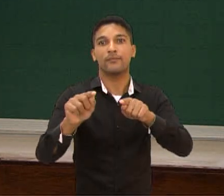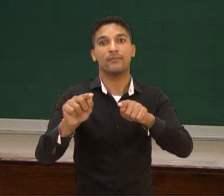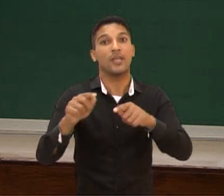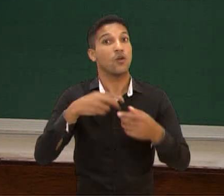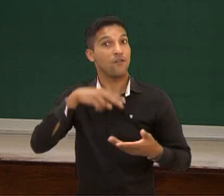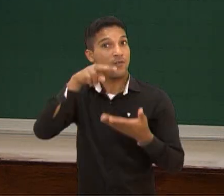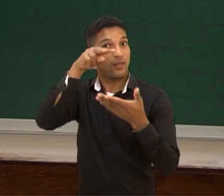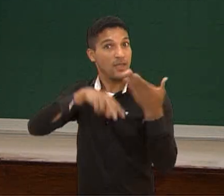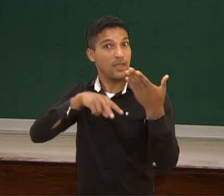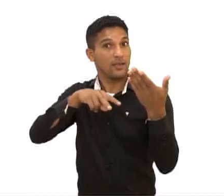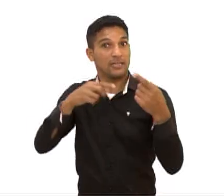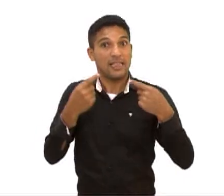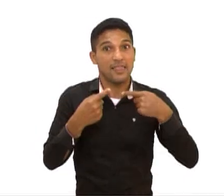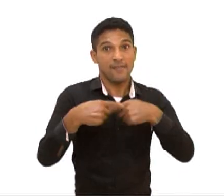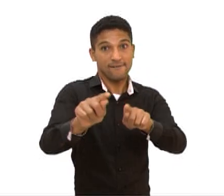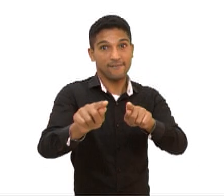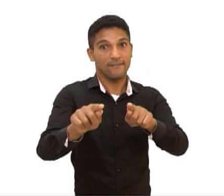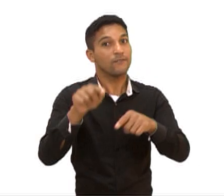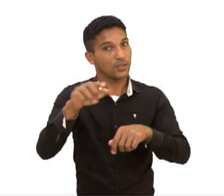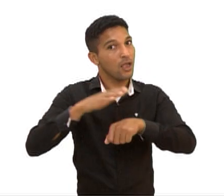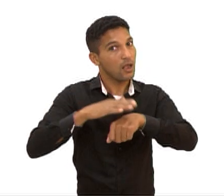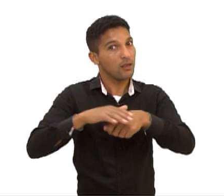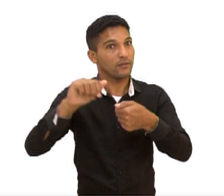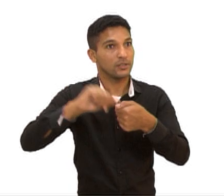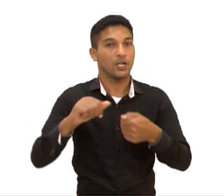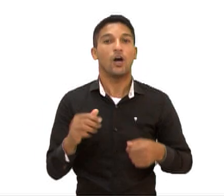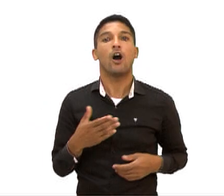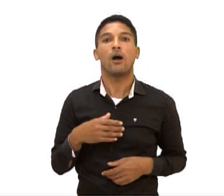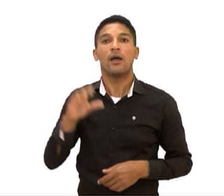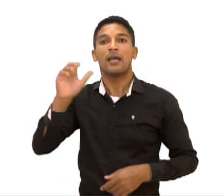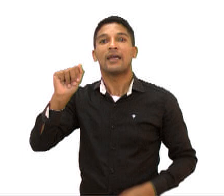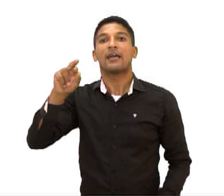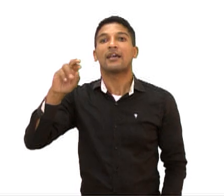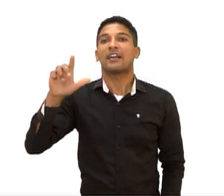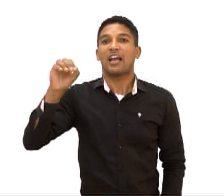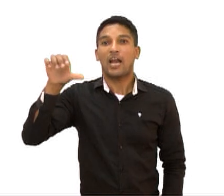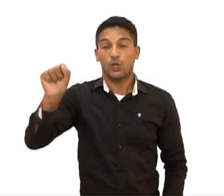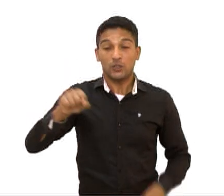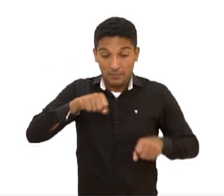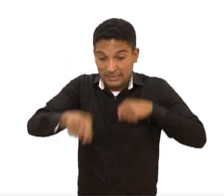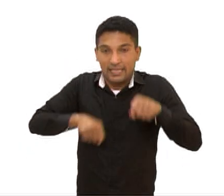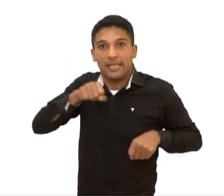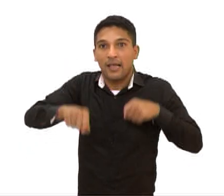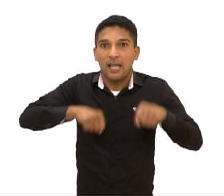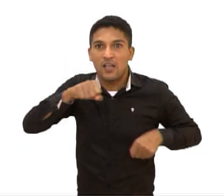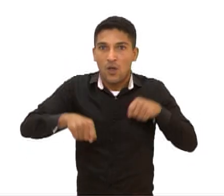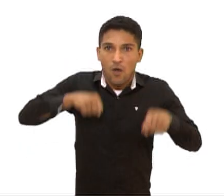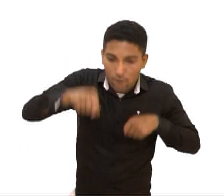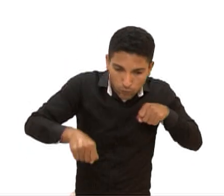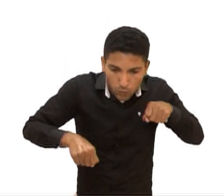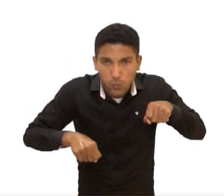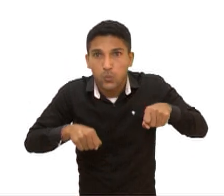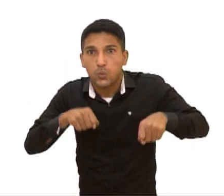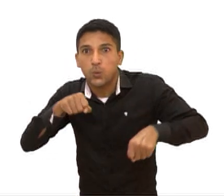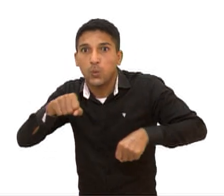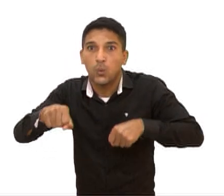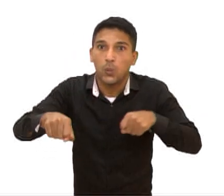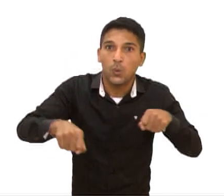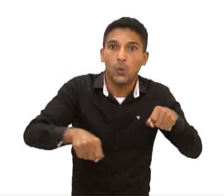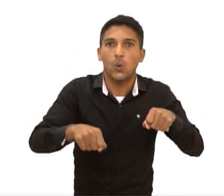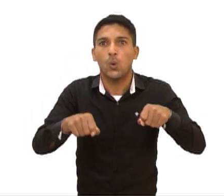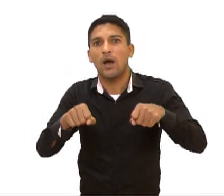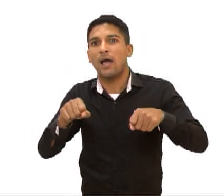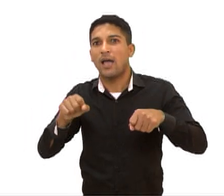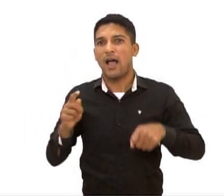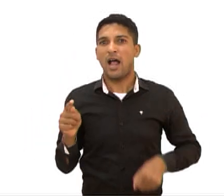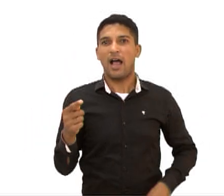para vocês copiarem. Então lá, usando uma bicicleta, Carlos percorreu 15 inteiros e mais meio quilômetros na primeira